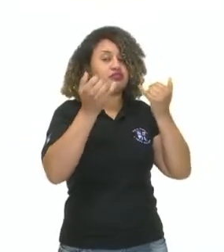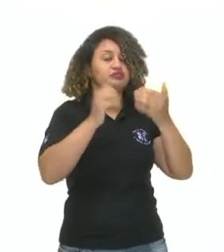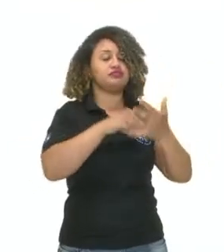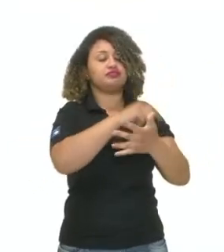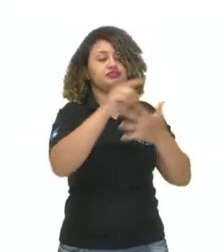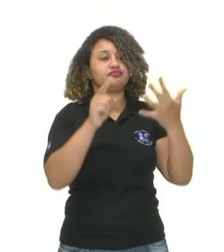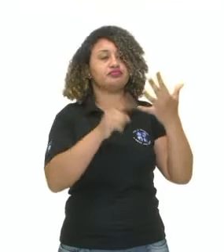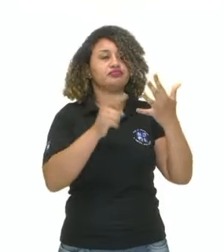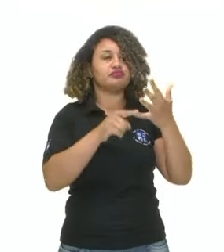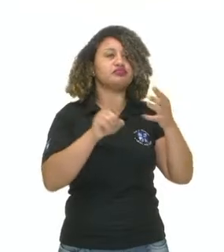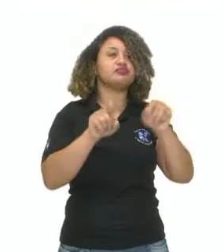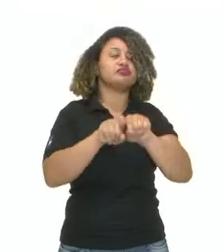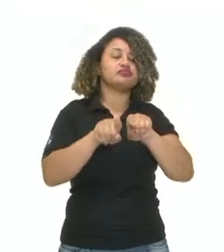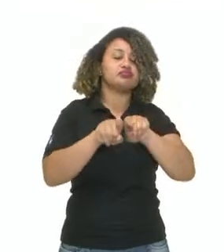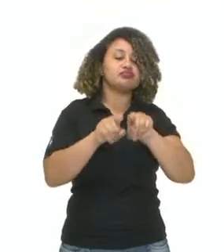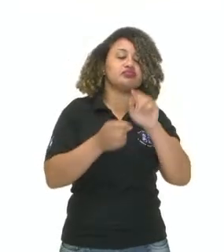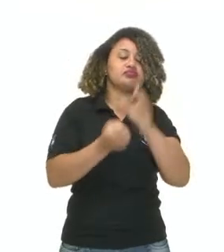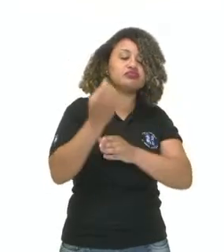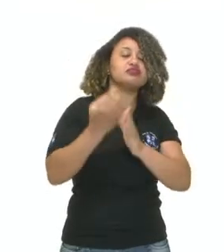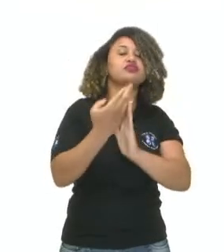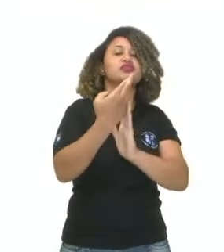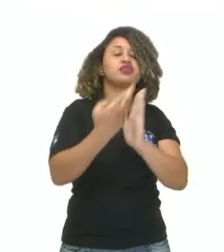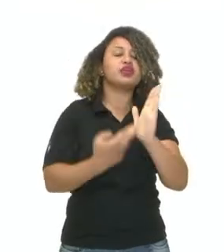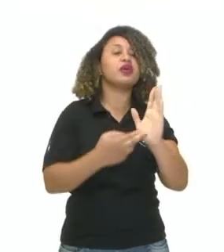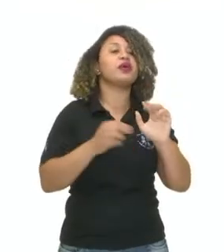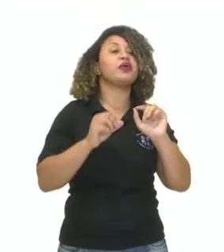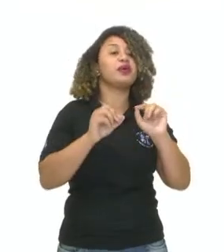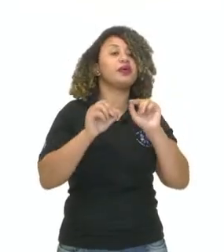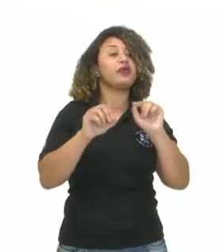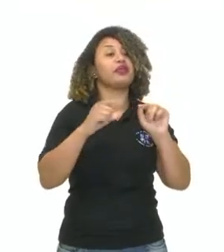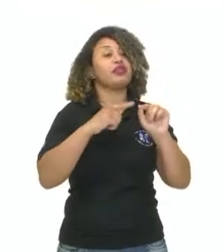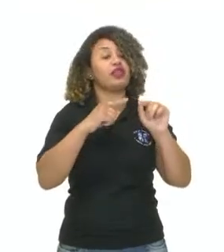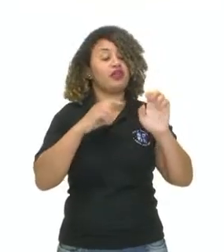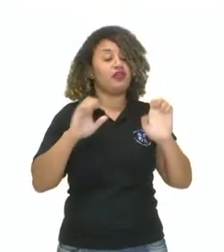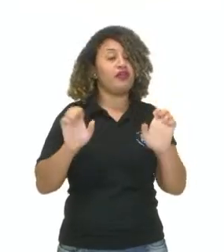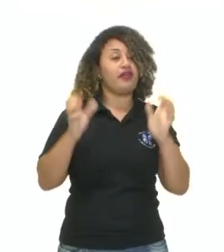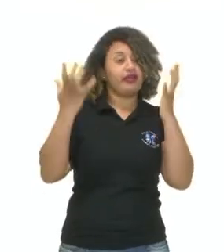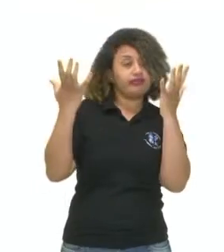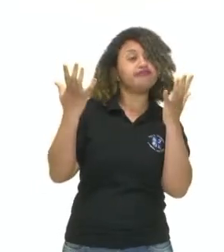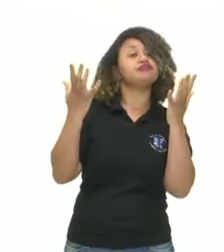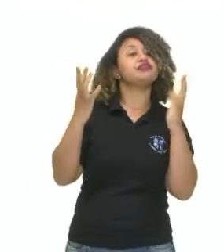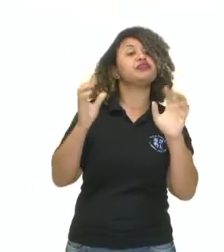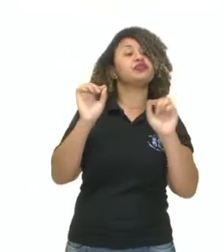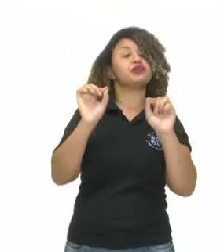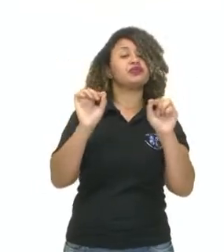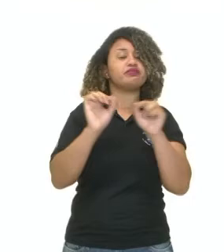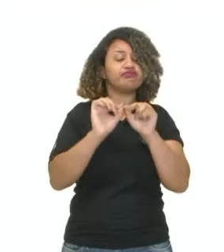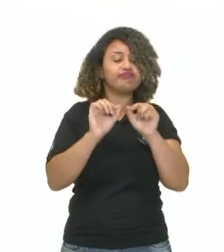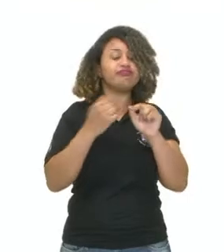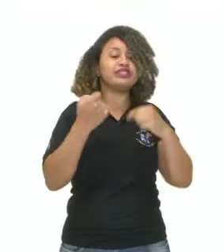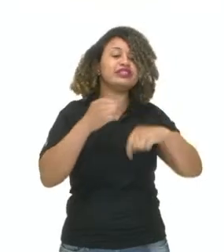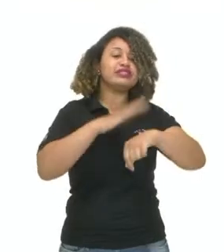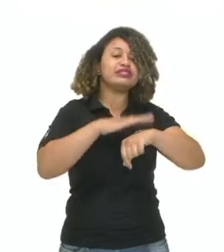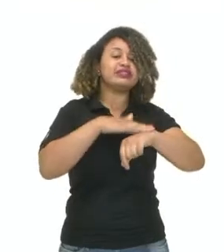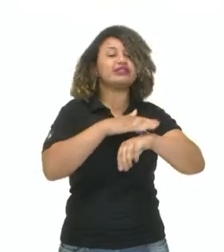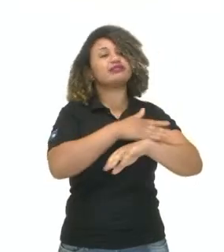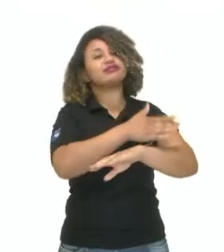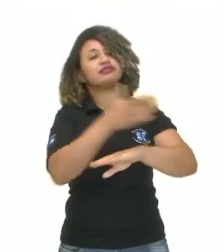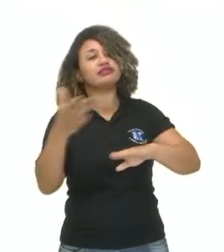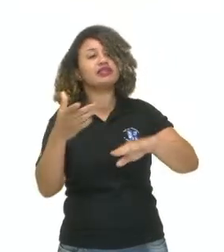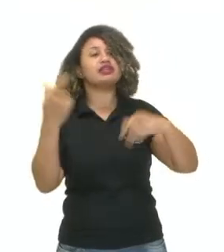5. Produzir uma reportagem assim que eventos acontecem toma tempo e exige